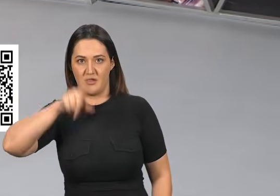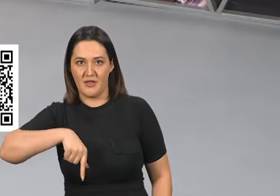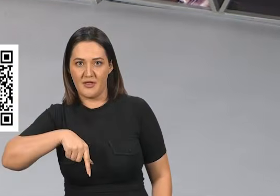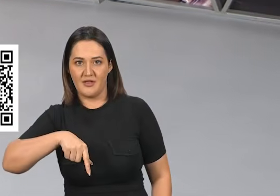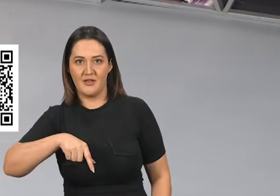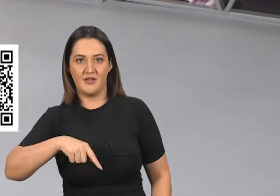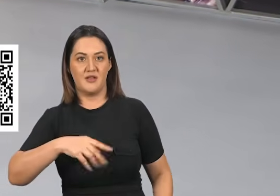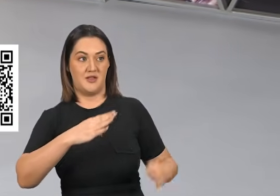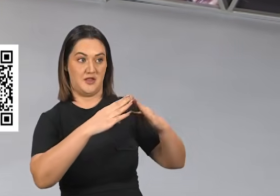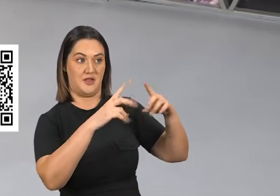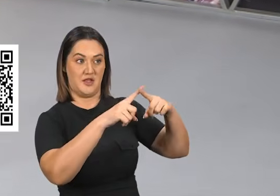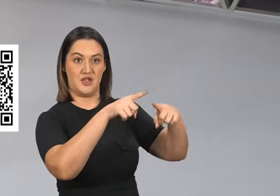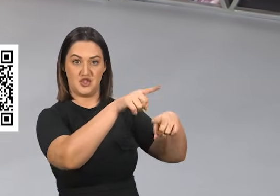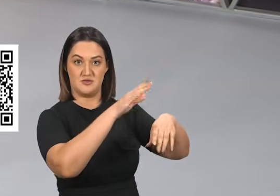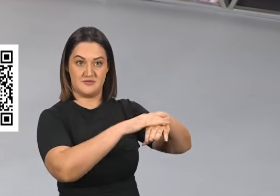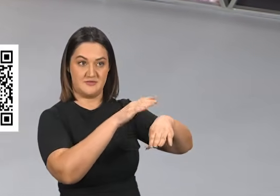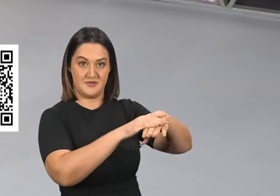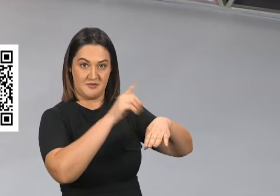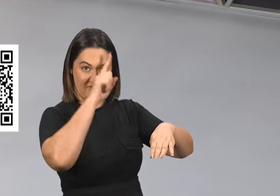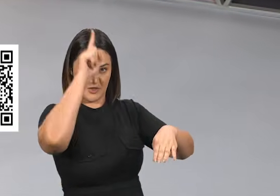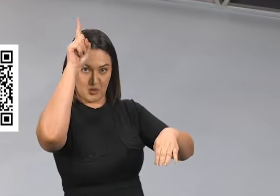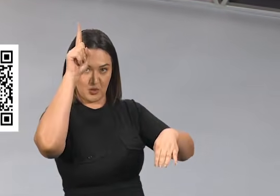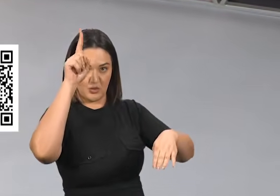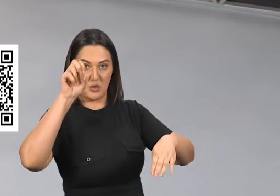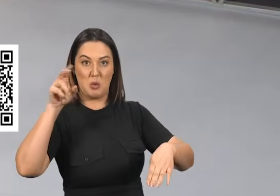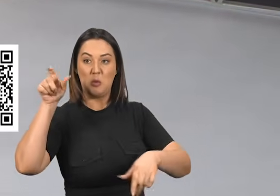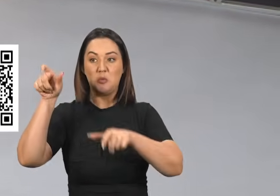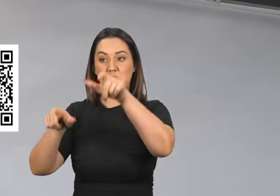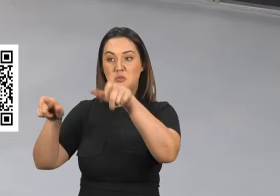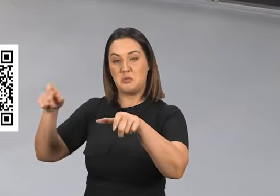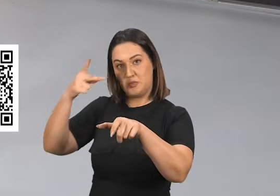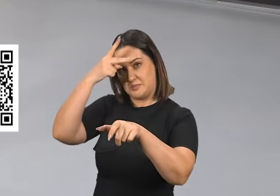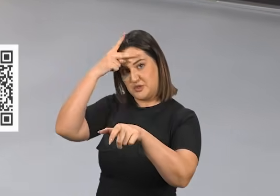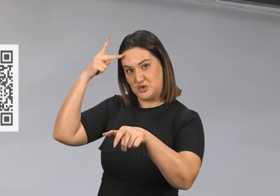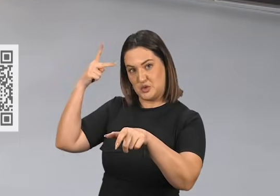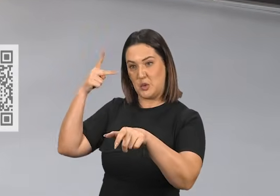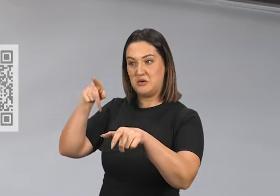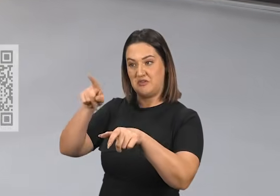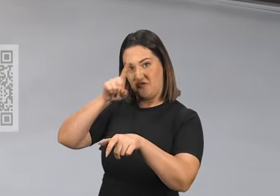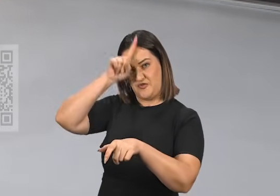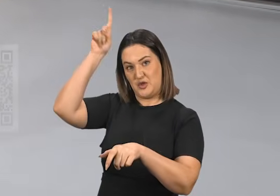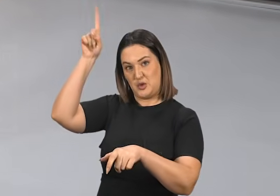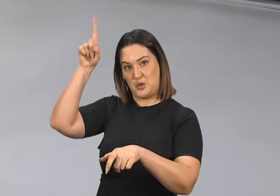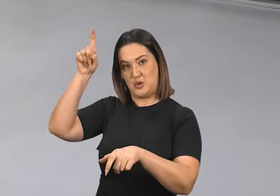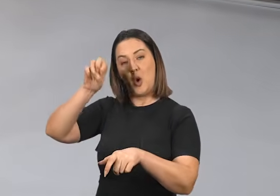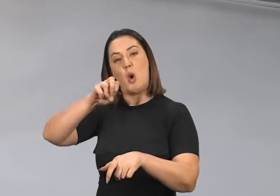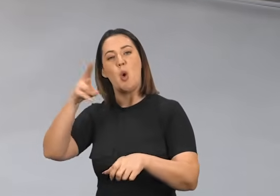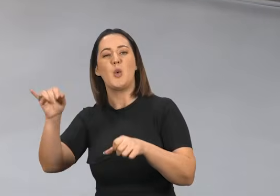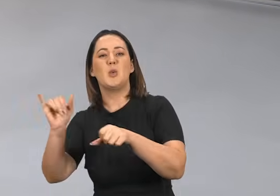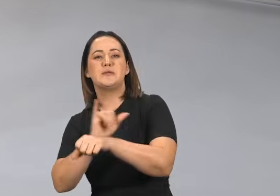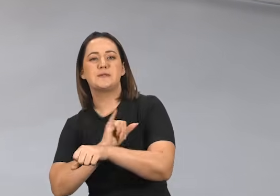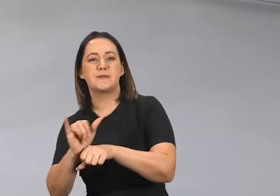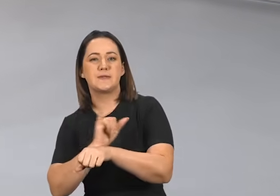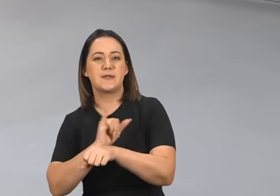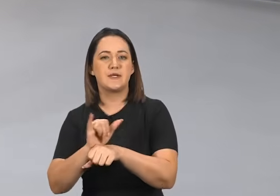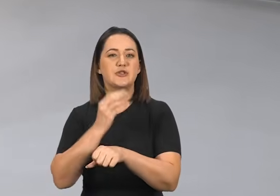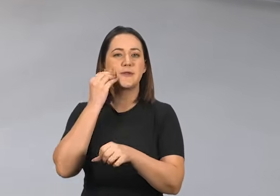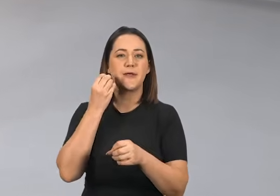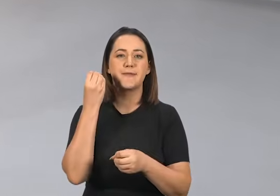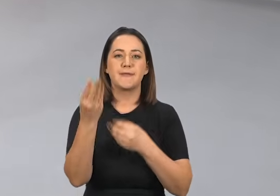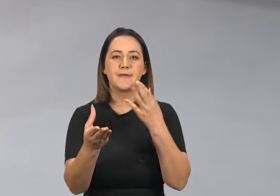alguma igreja cristã? É uma ideia dos homens? É uma estratégia para